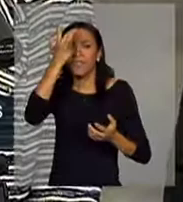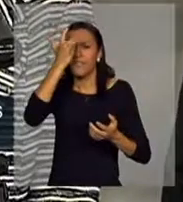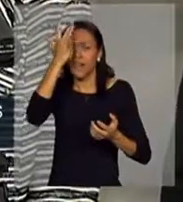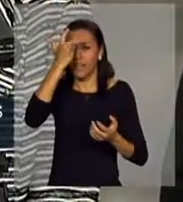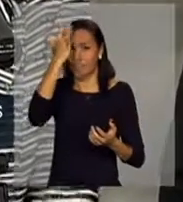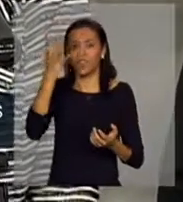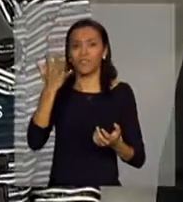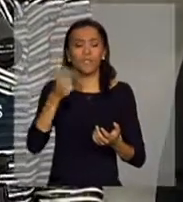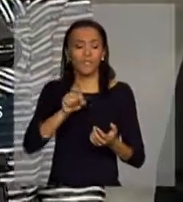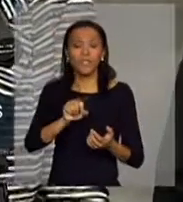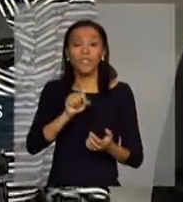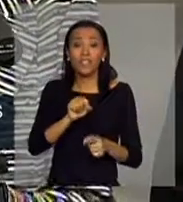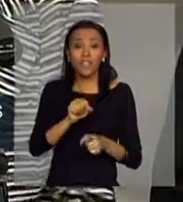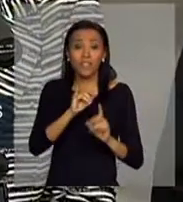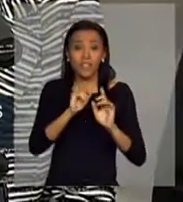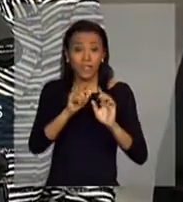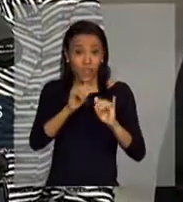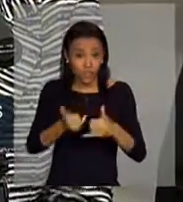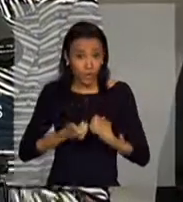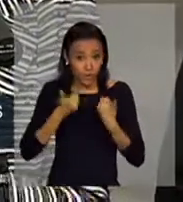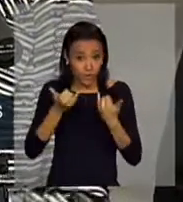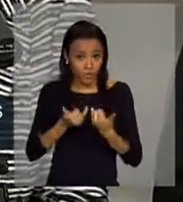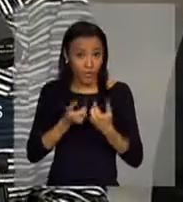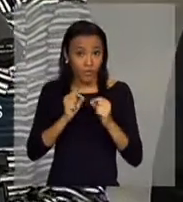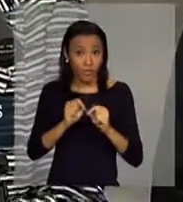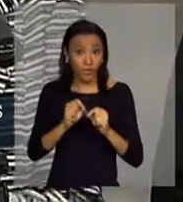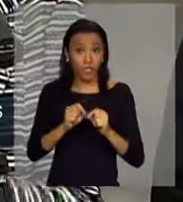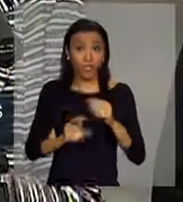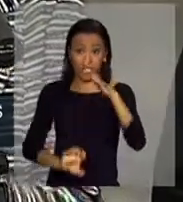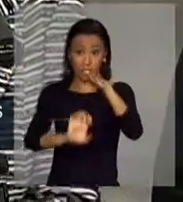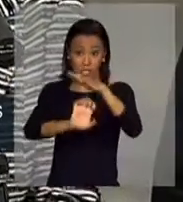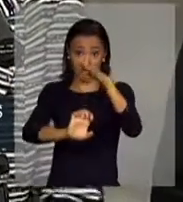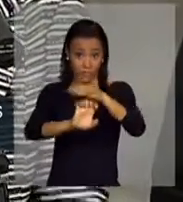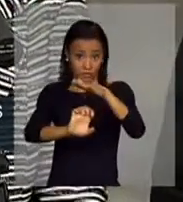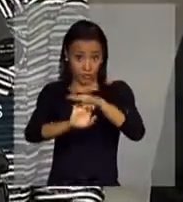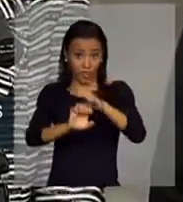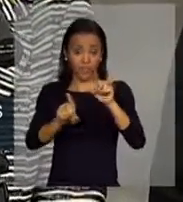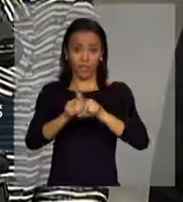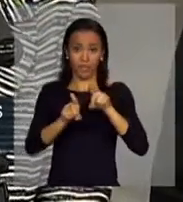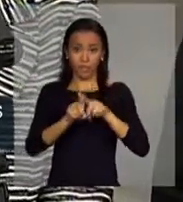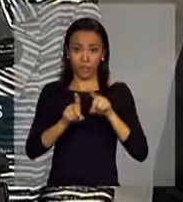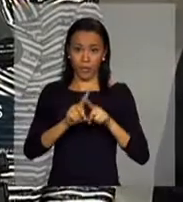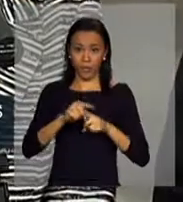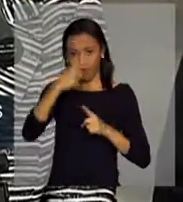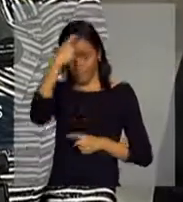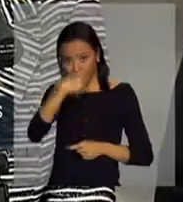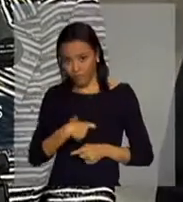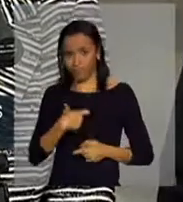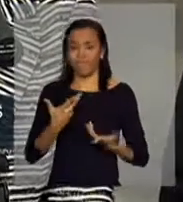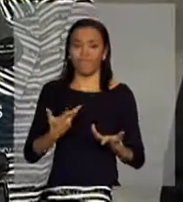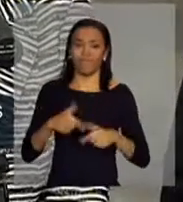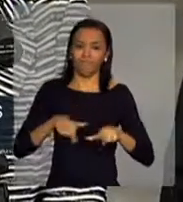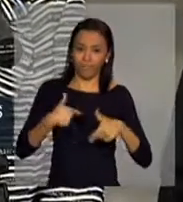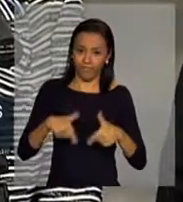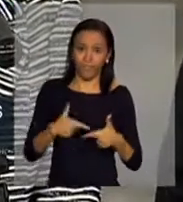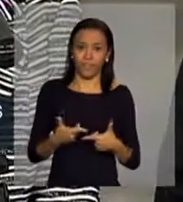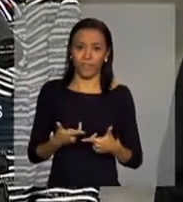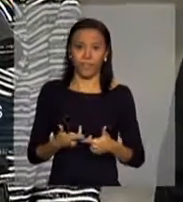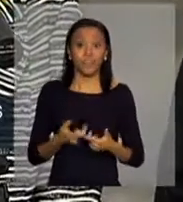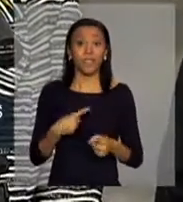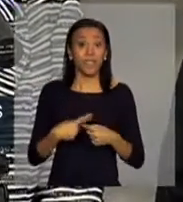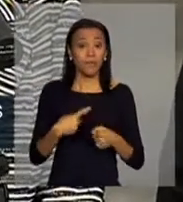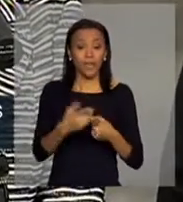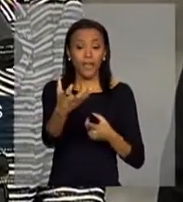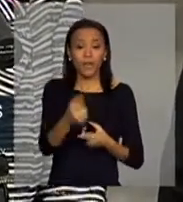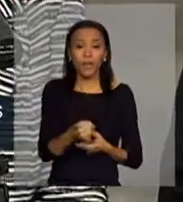facilitador das relações entre empregados e trabalhadores e também para o recolhimento das obrigações. É um